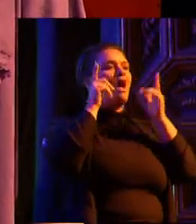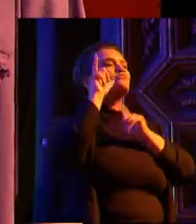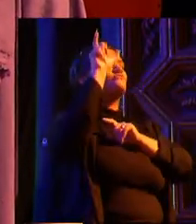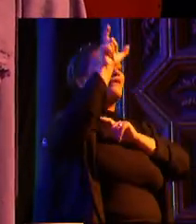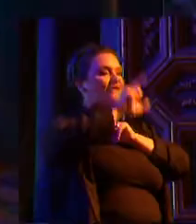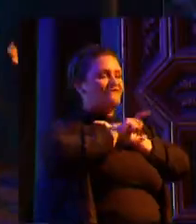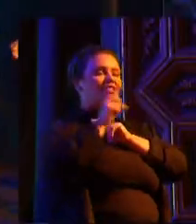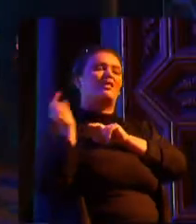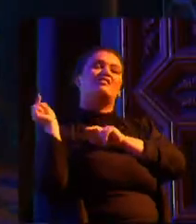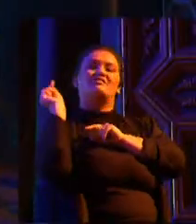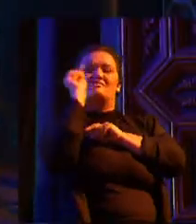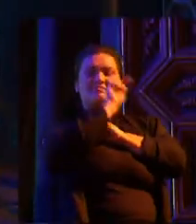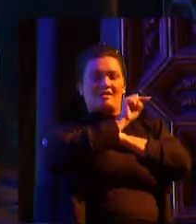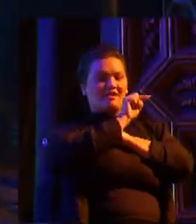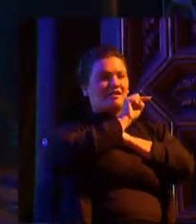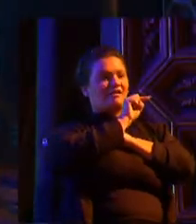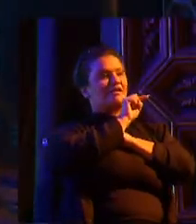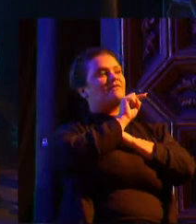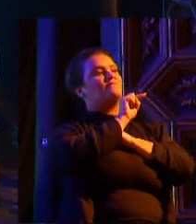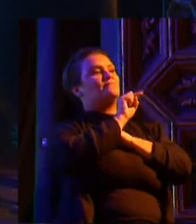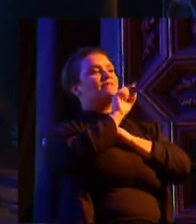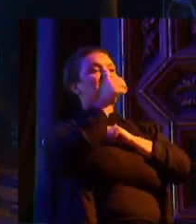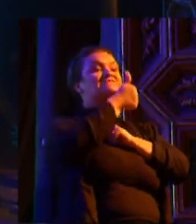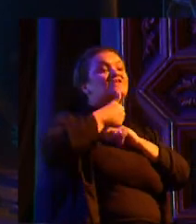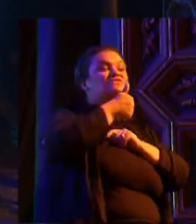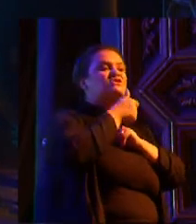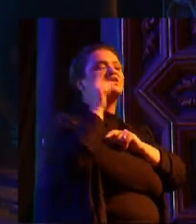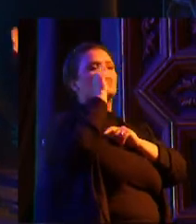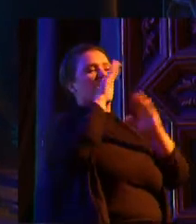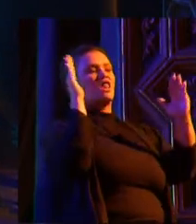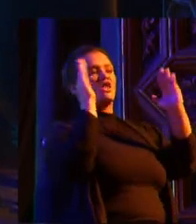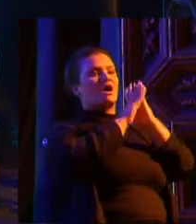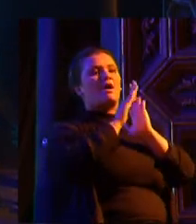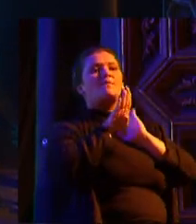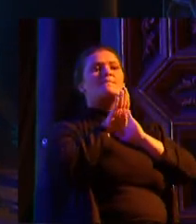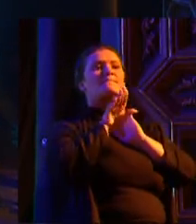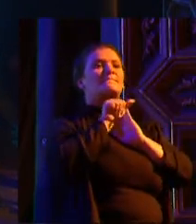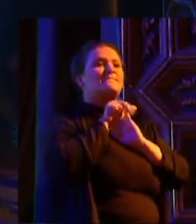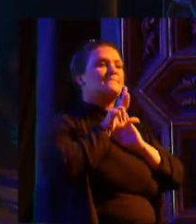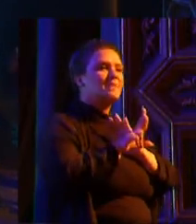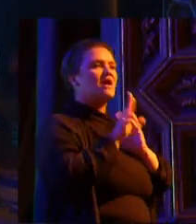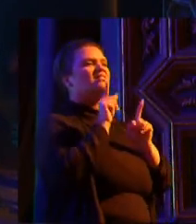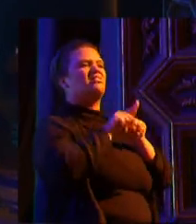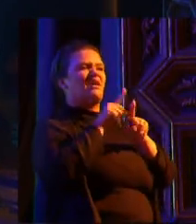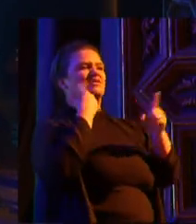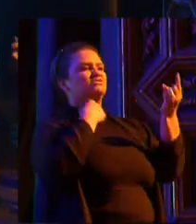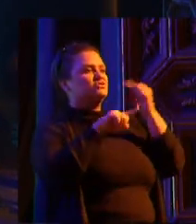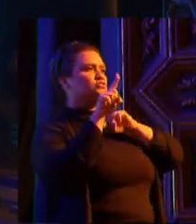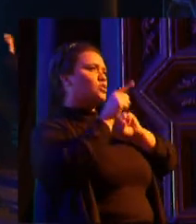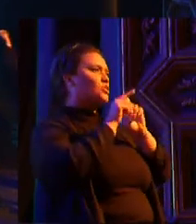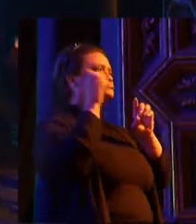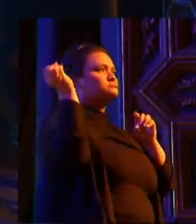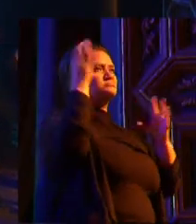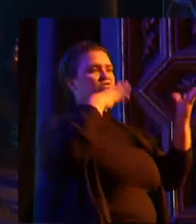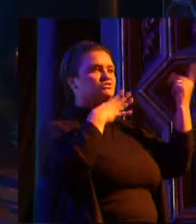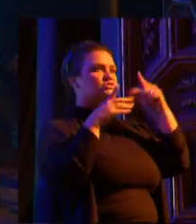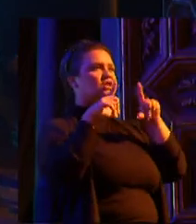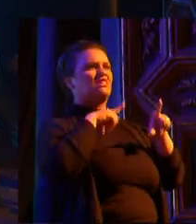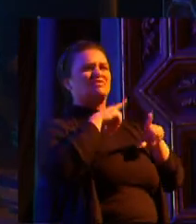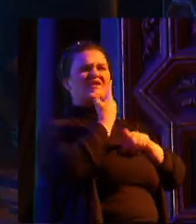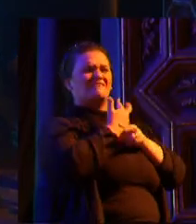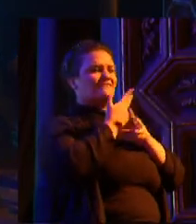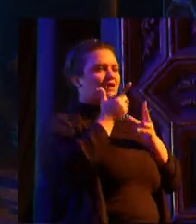ir. Terminando aqui para a Cervejaria Cabocla, nós vamos ter show de orquestra eletrofônica, vai ter um show meu, vai ter Gabriel